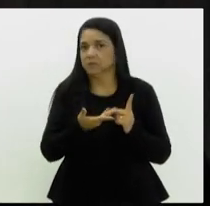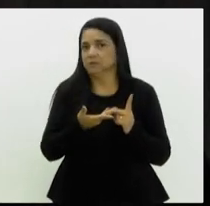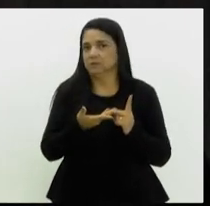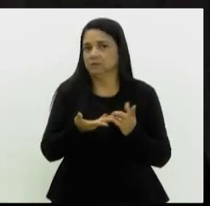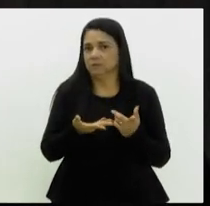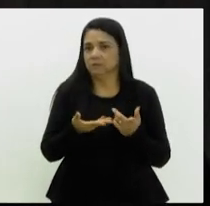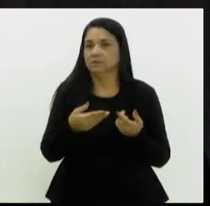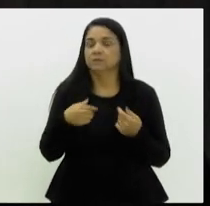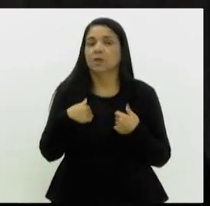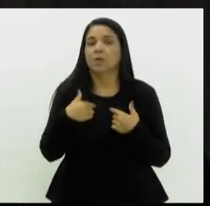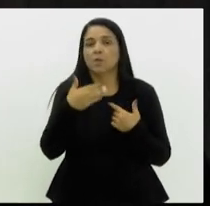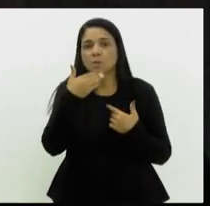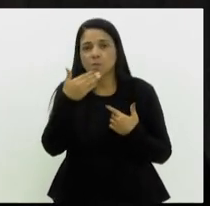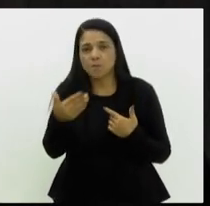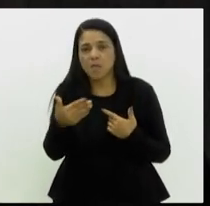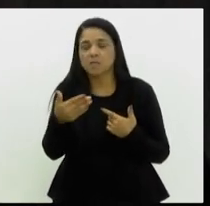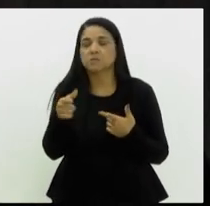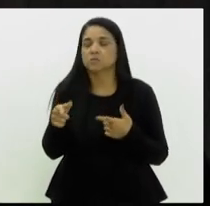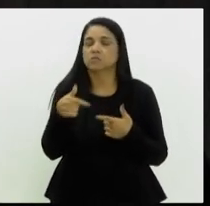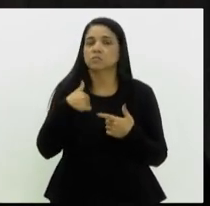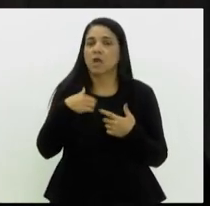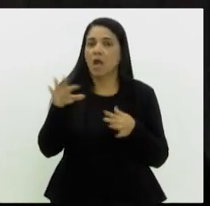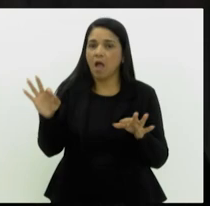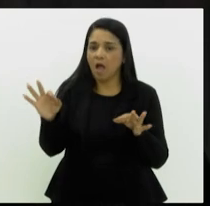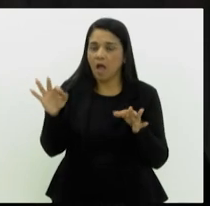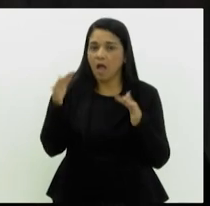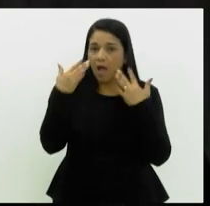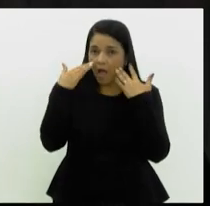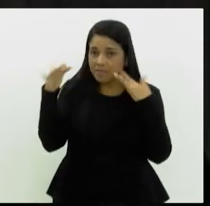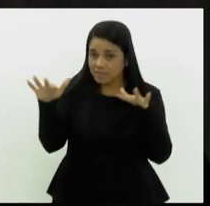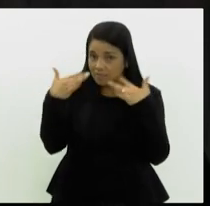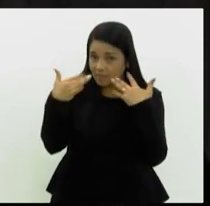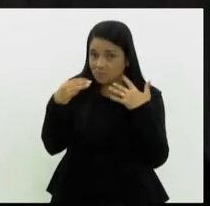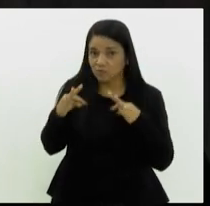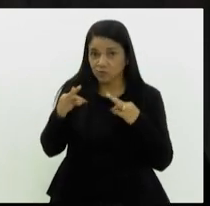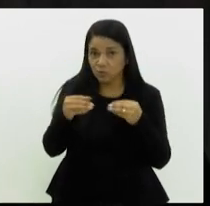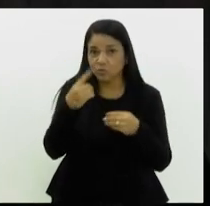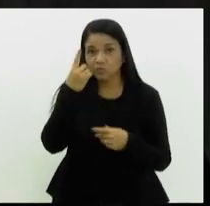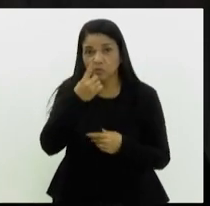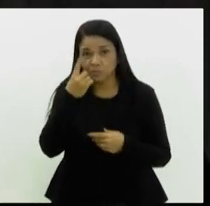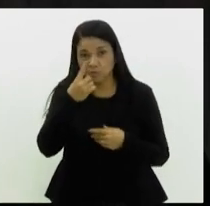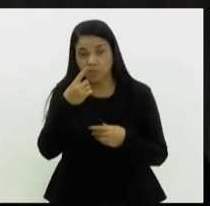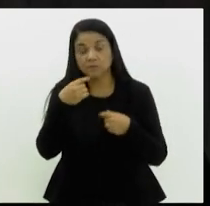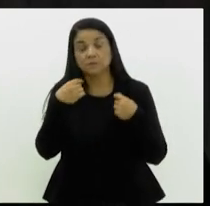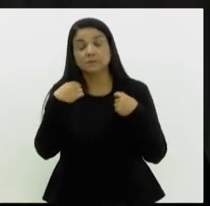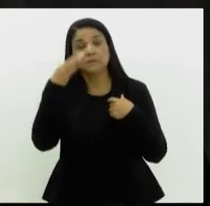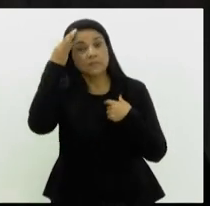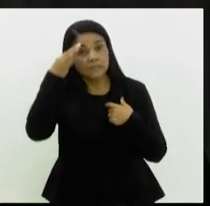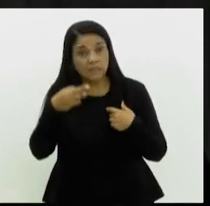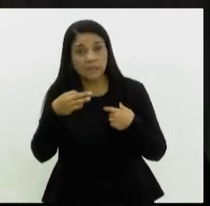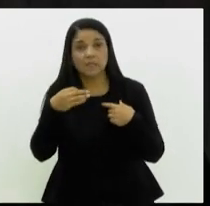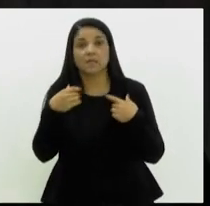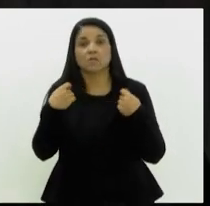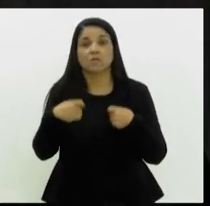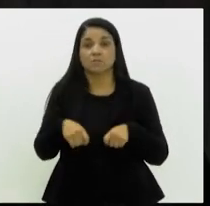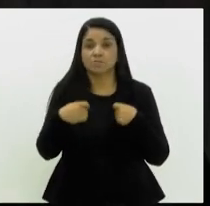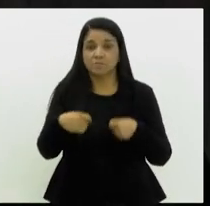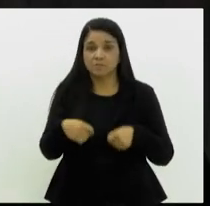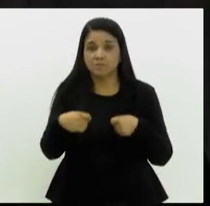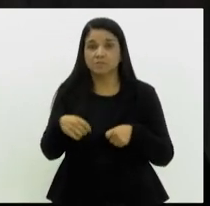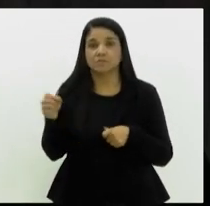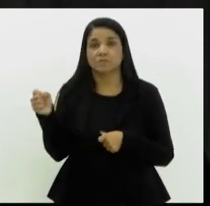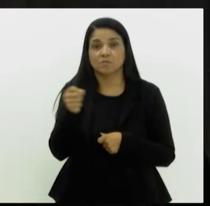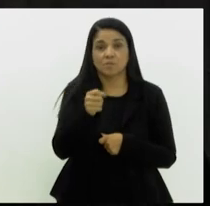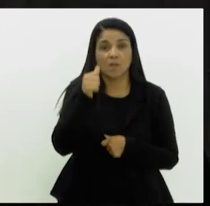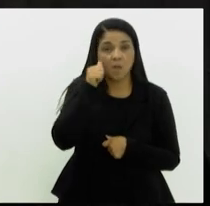apreciação de todos os deputados e deputadas, entendendo a necessidade de todos nós também exercermos o